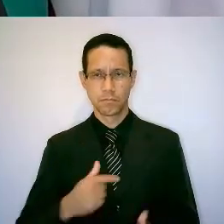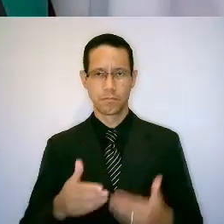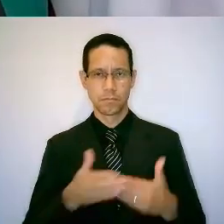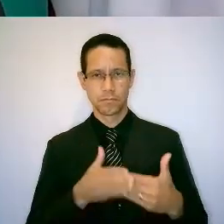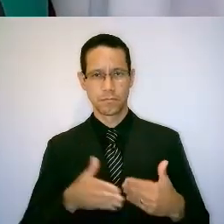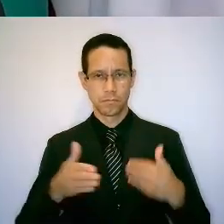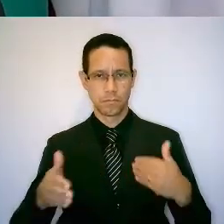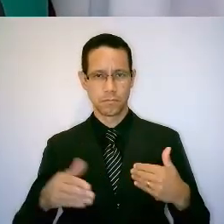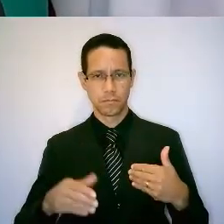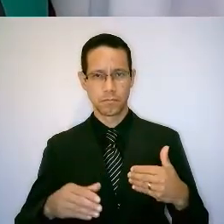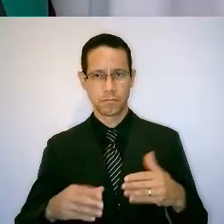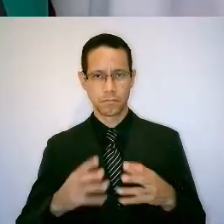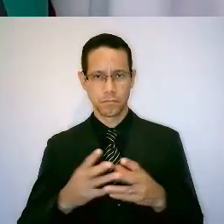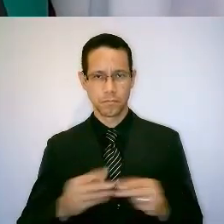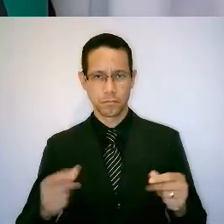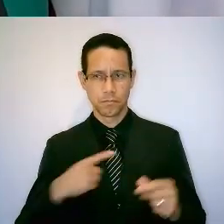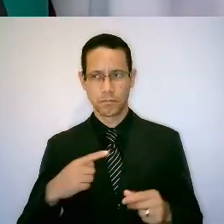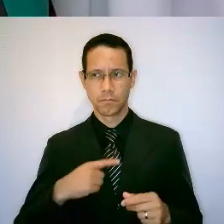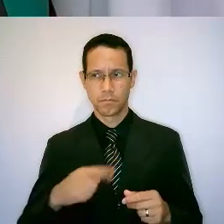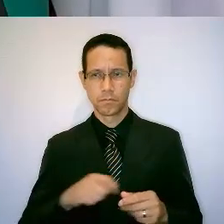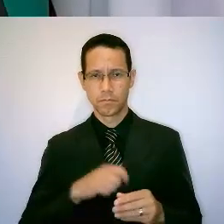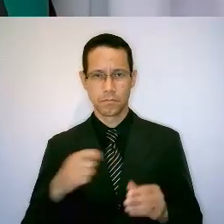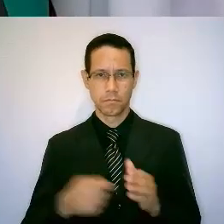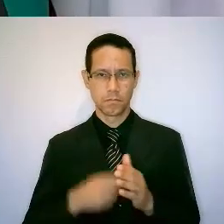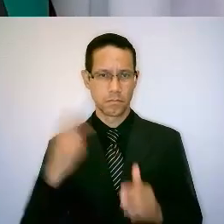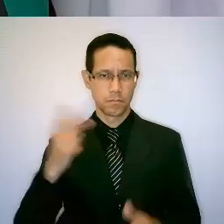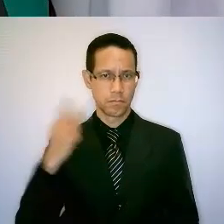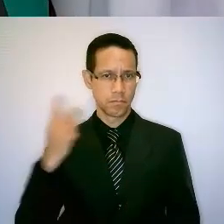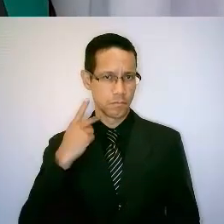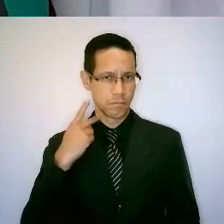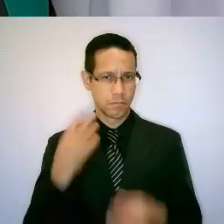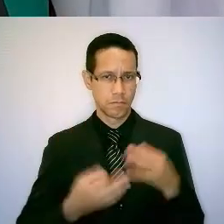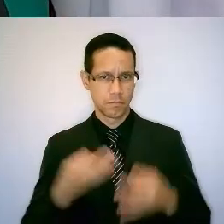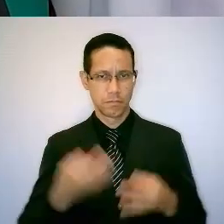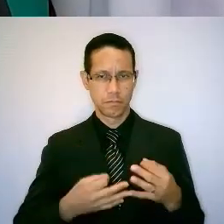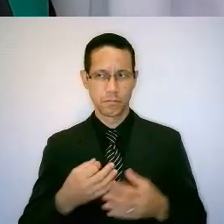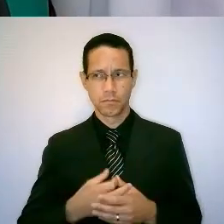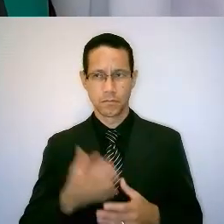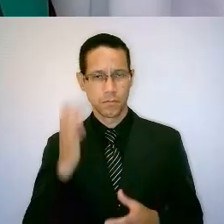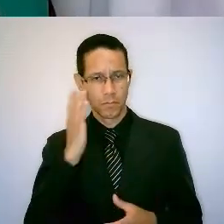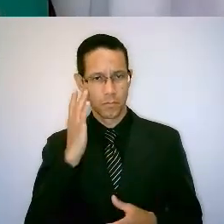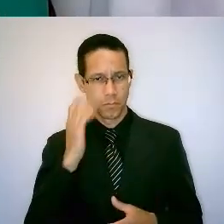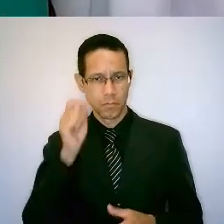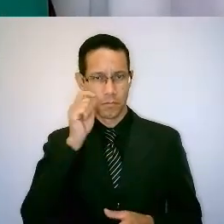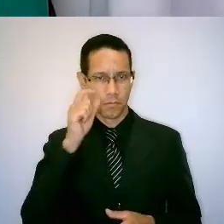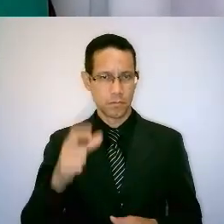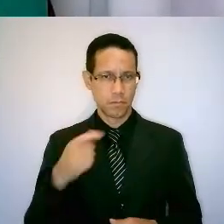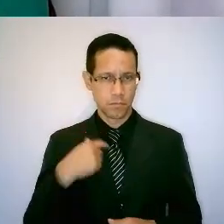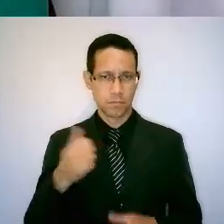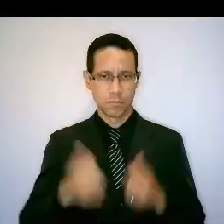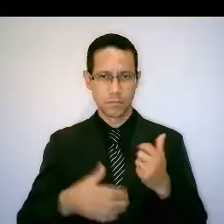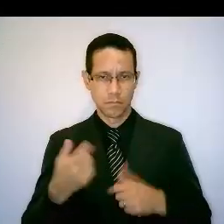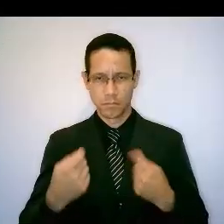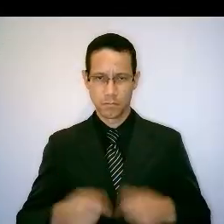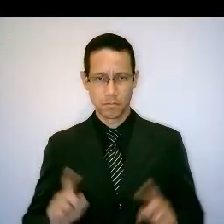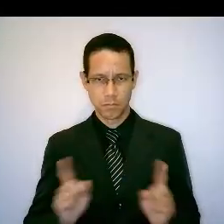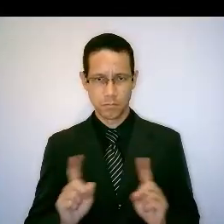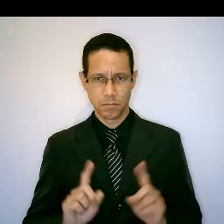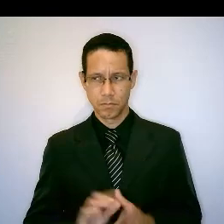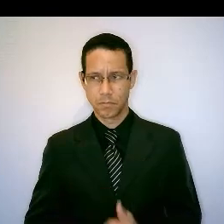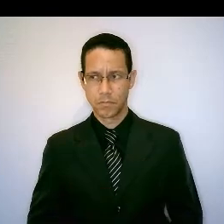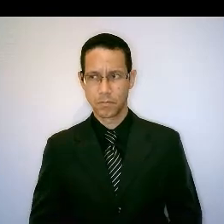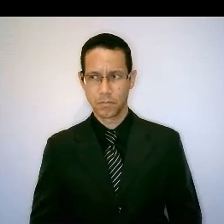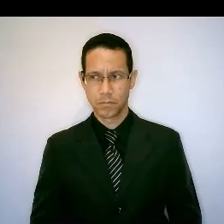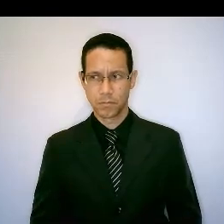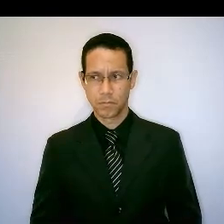Justiça Imagine que vossa excelência não tenha interesse em sustentar é isso é isso